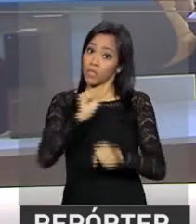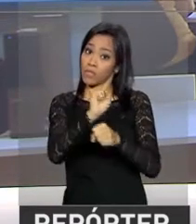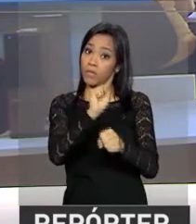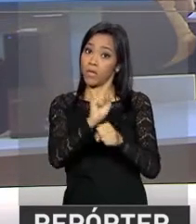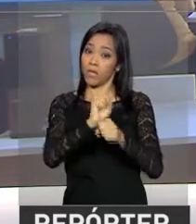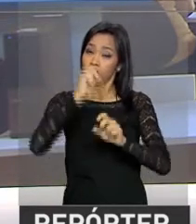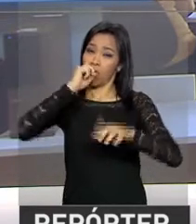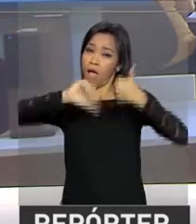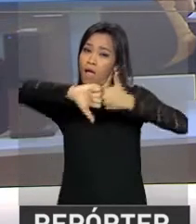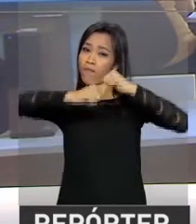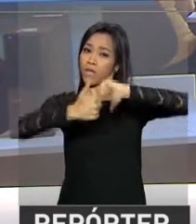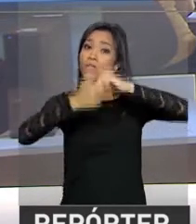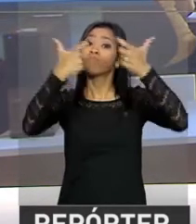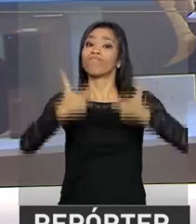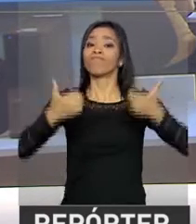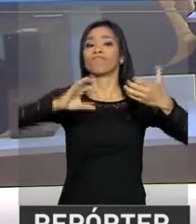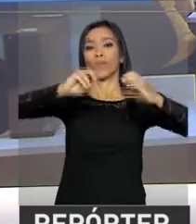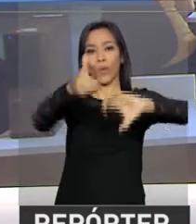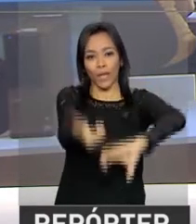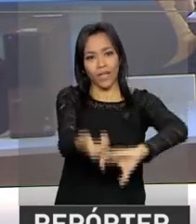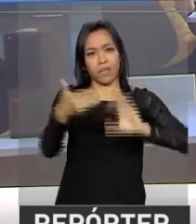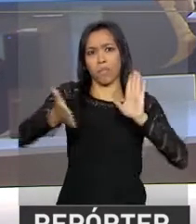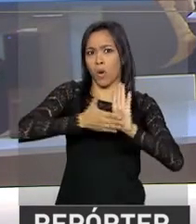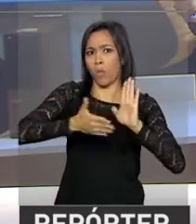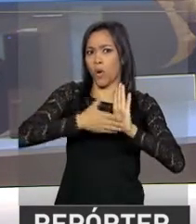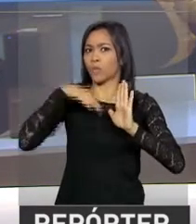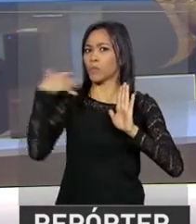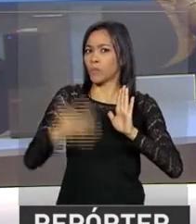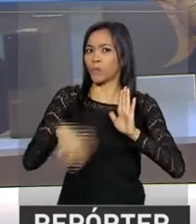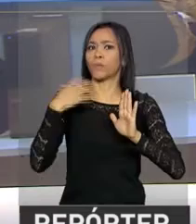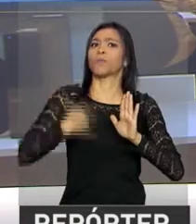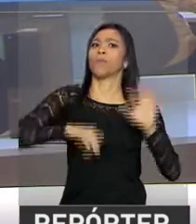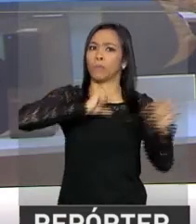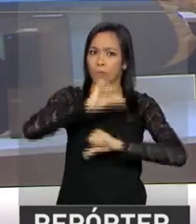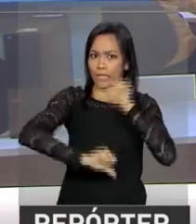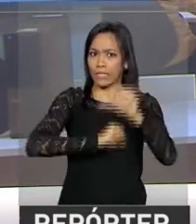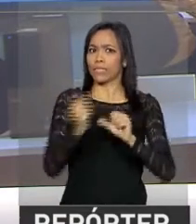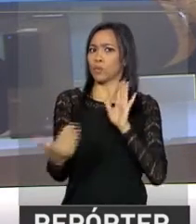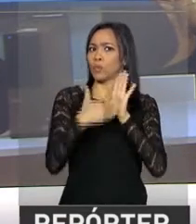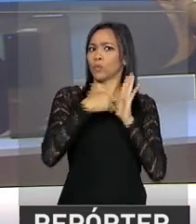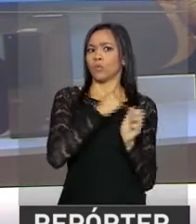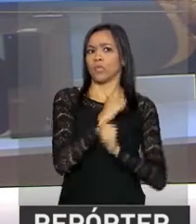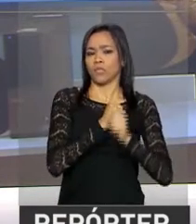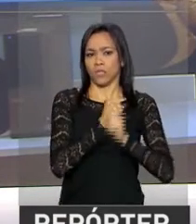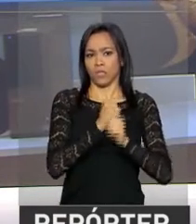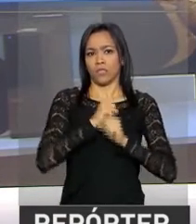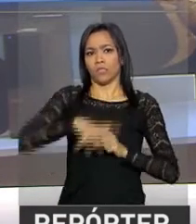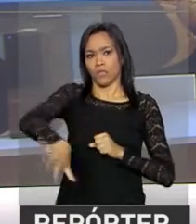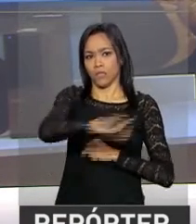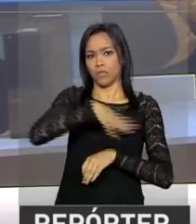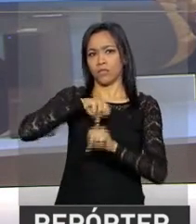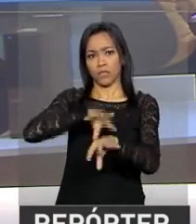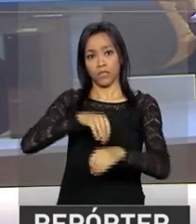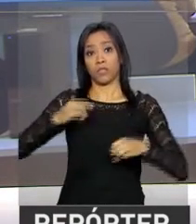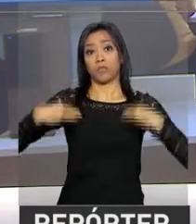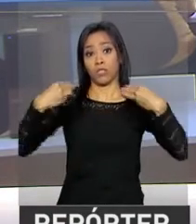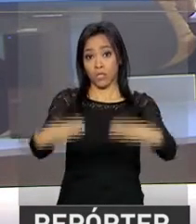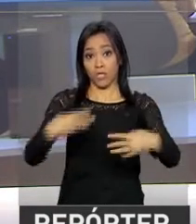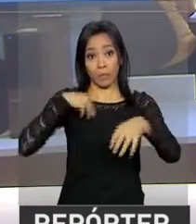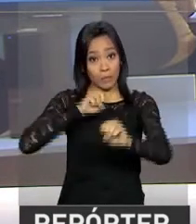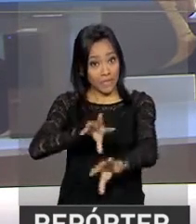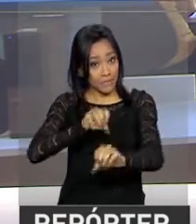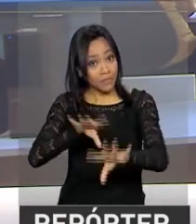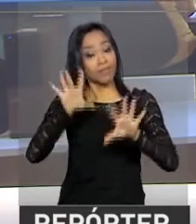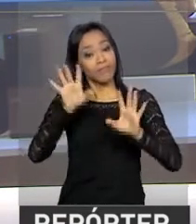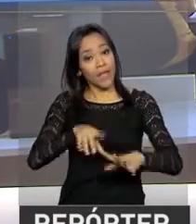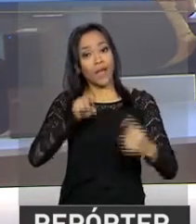congresso a proposta é considerada uma das maiores mudanças na educação nos últimos anos e segundo o ministério da educação está em sintonia